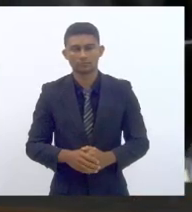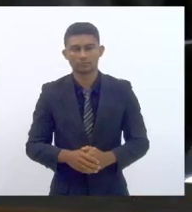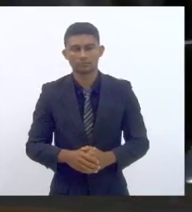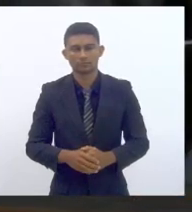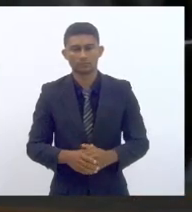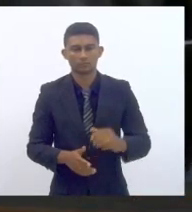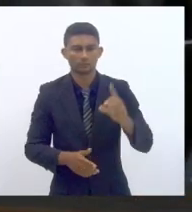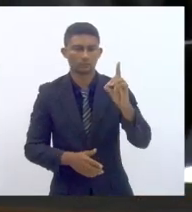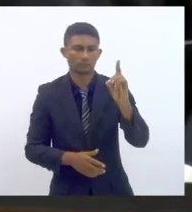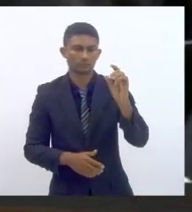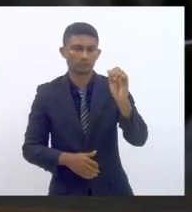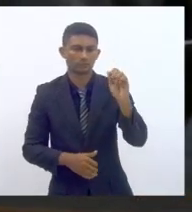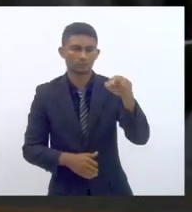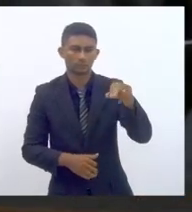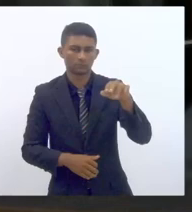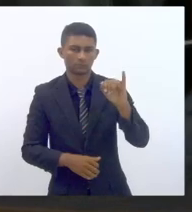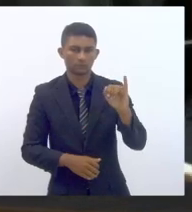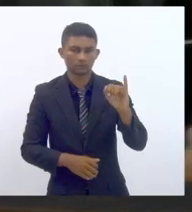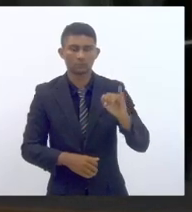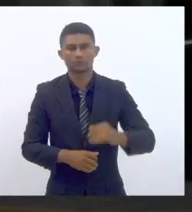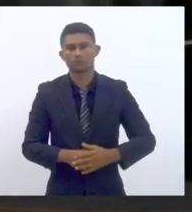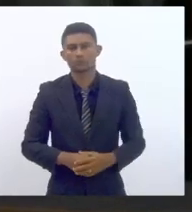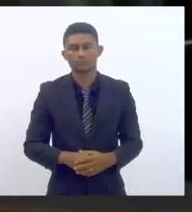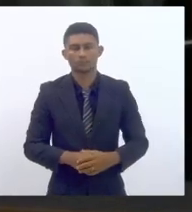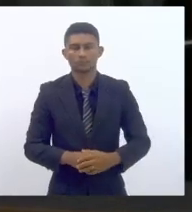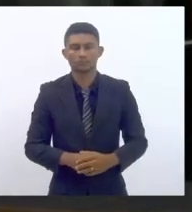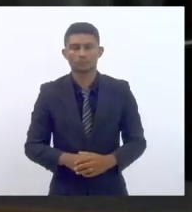Deputada Dani Monteiro.